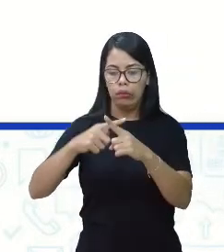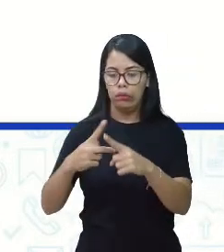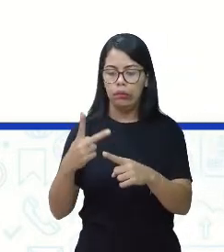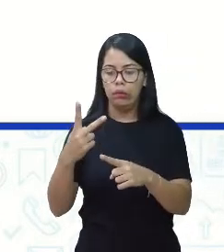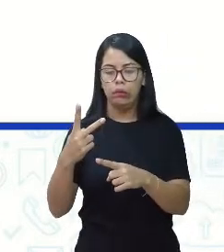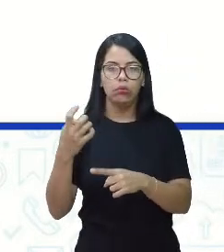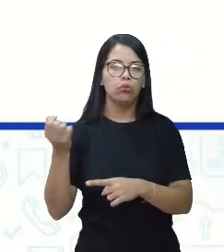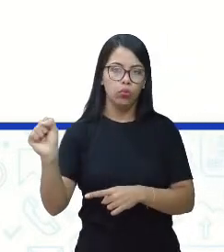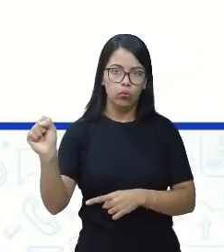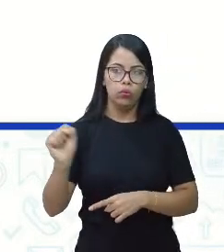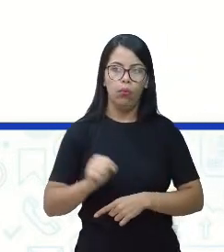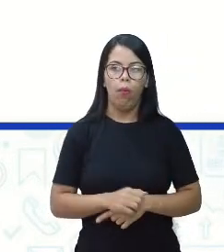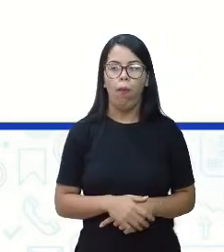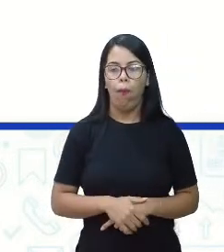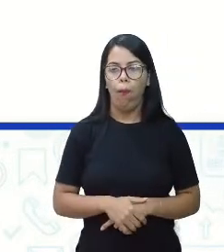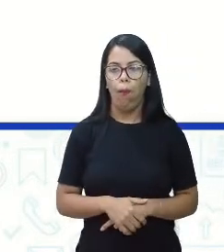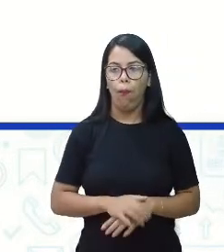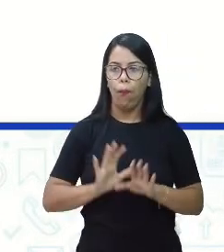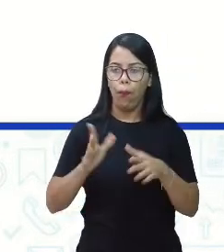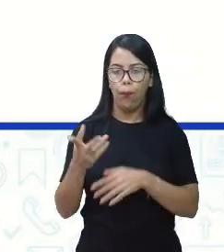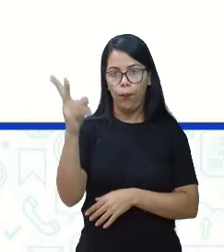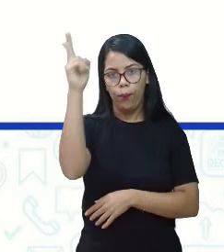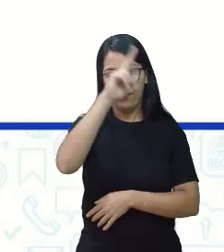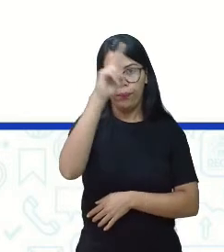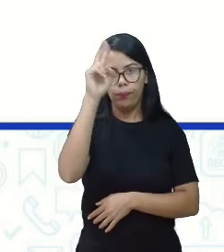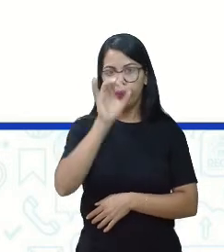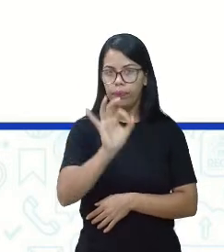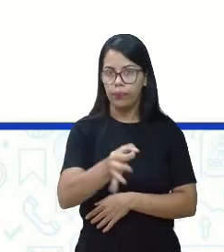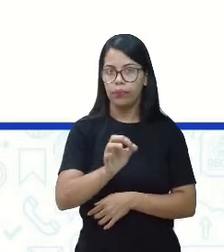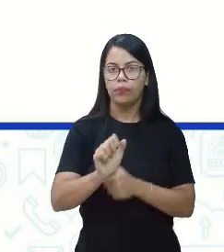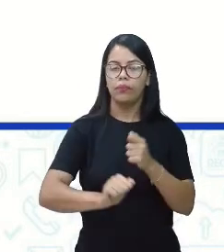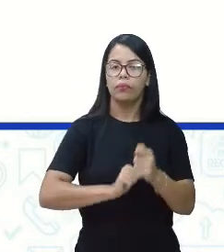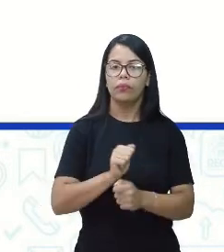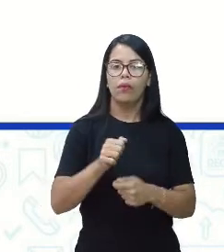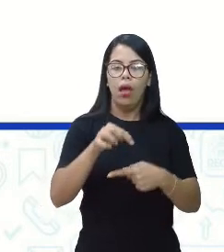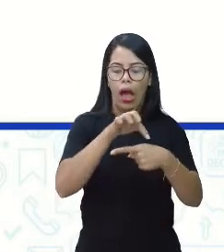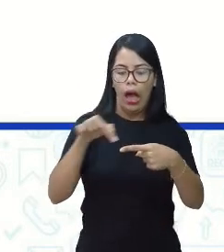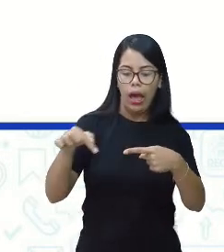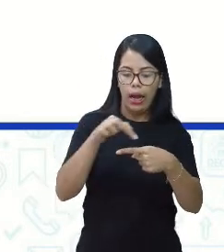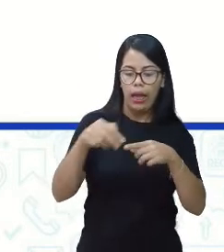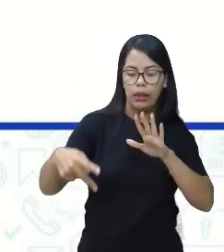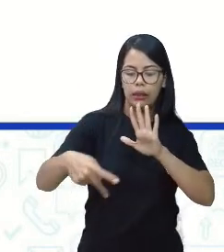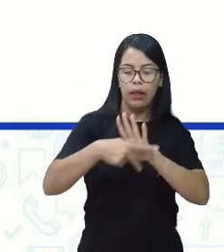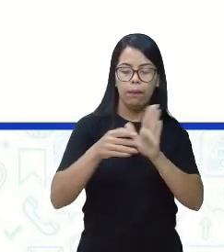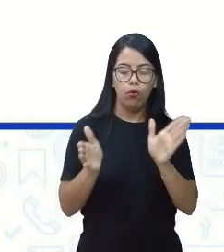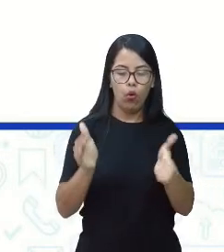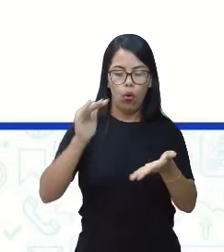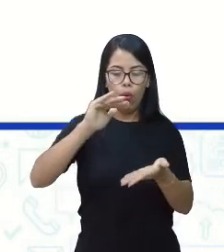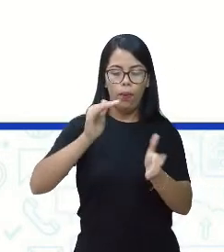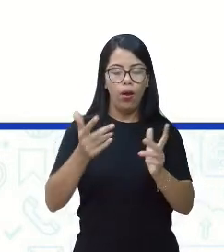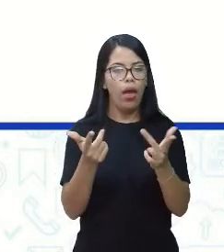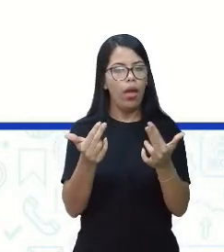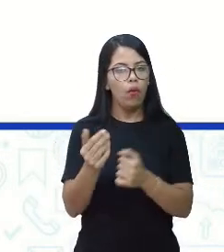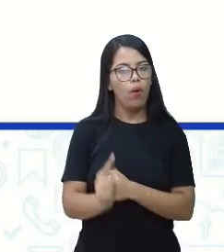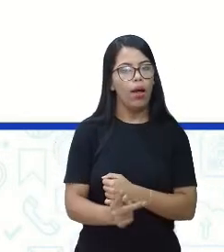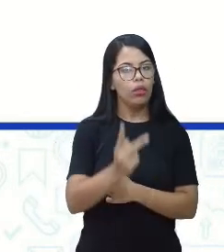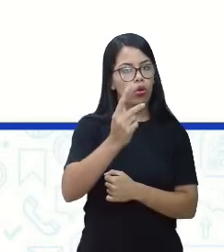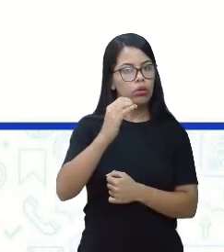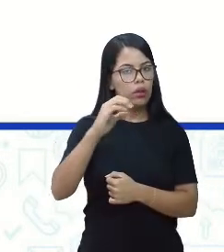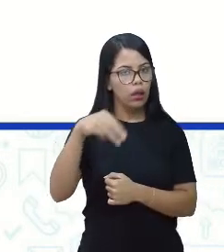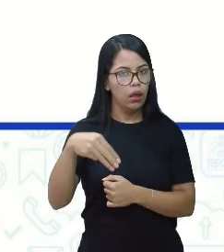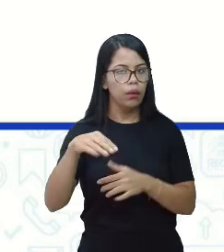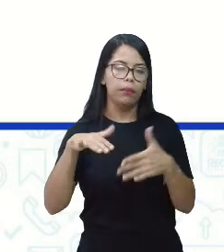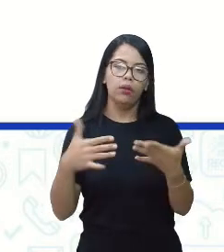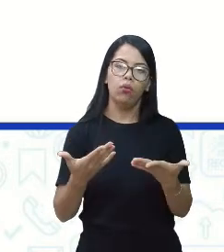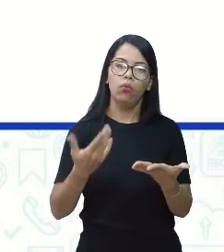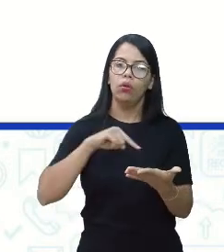a 8. E lembra, né, que a aresta desse cubo, ele é igual a 2 centímetros. Então,